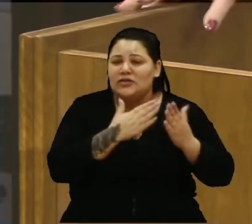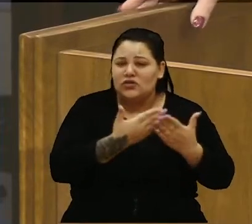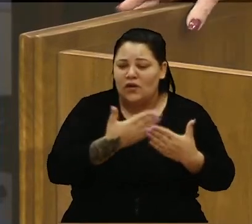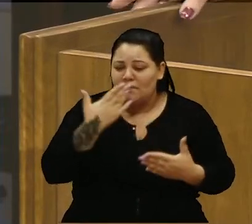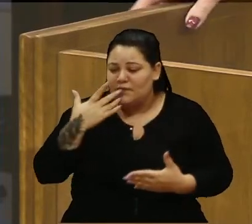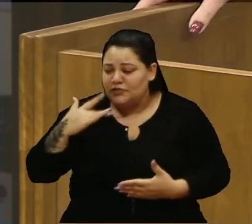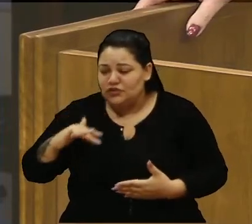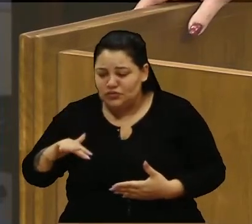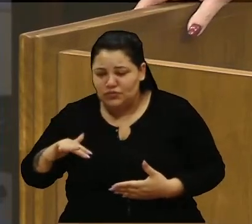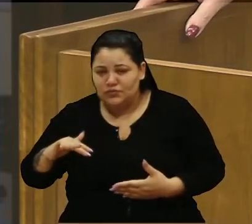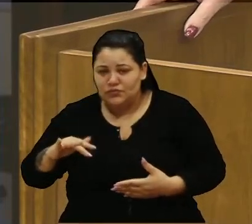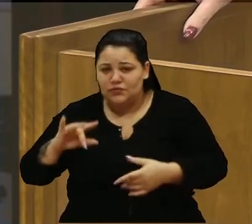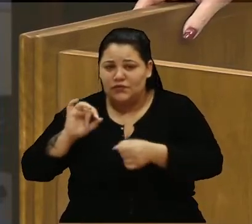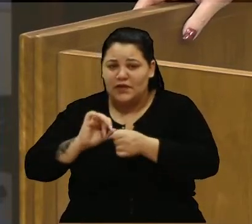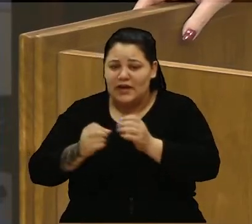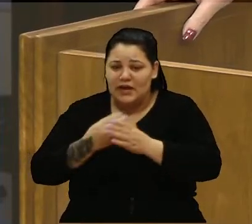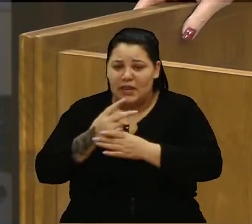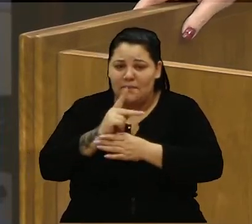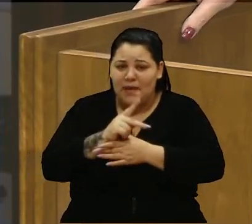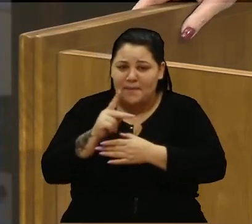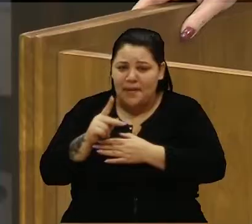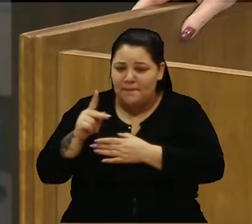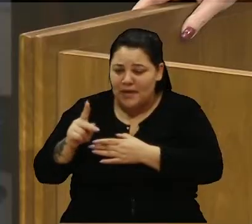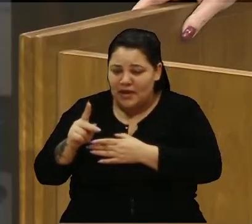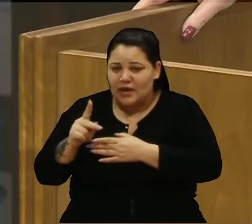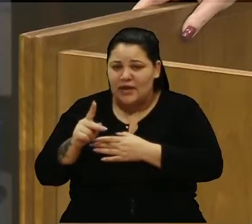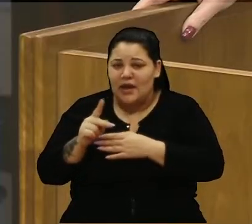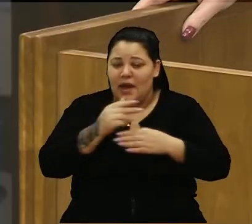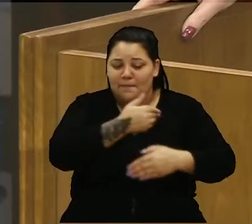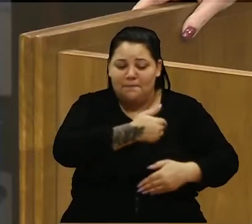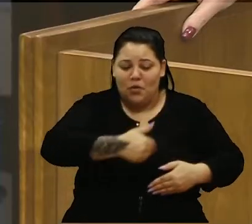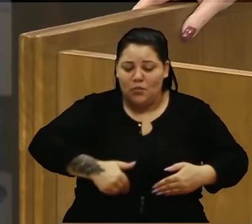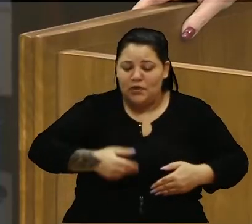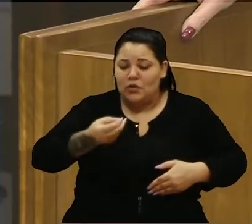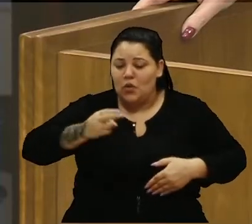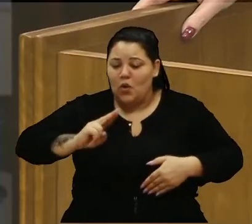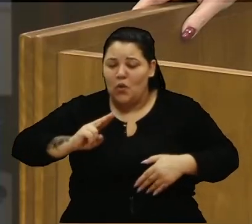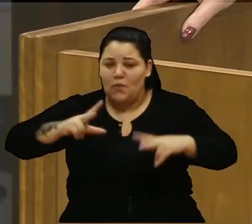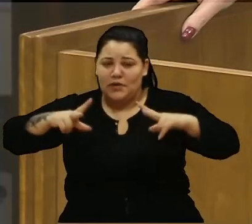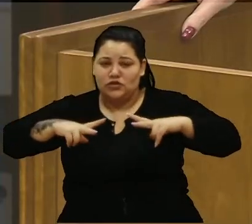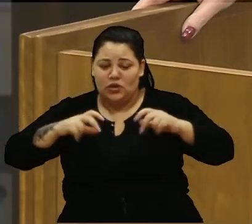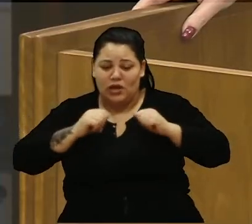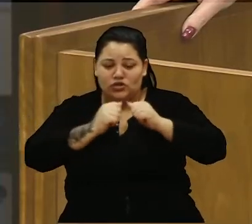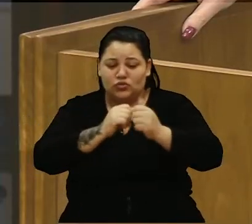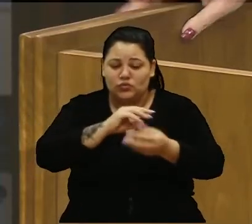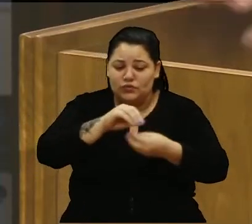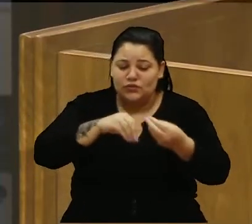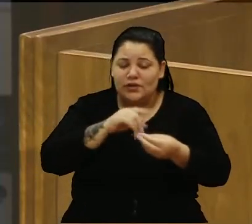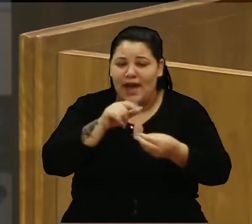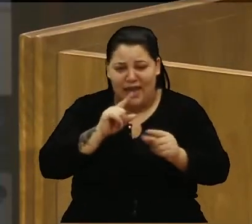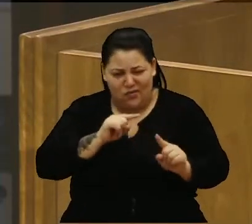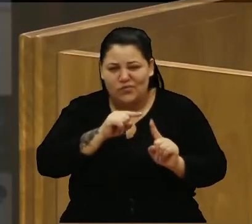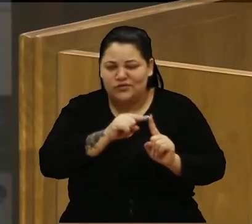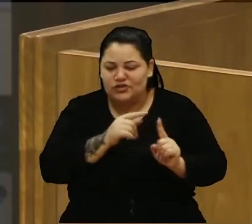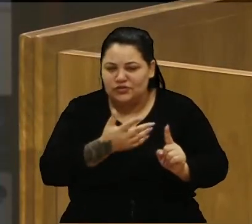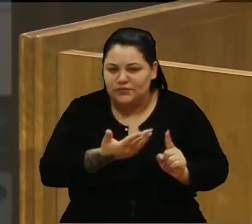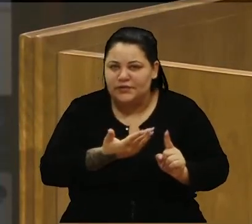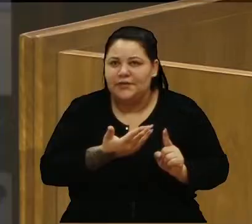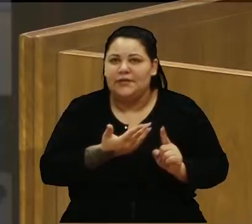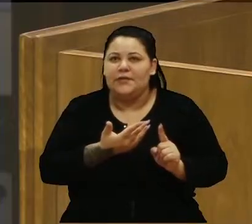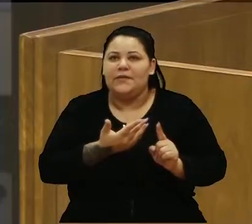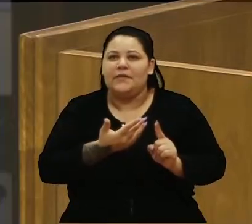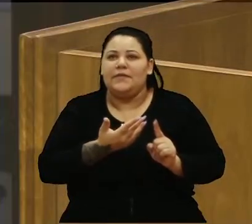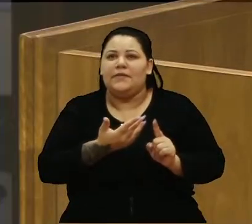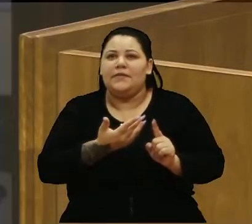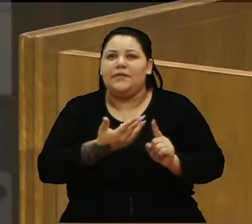sendo feitas através de PPP ou de gestão compartilhada. O objetivo é bem esse, né? Uma